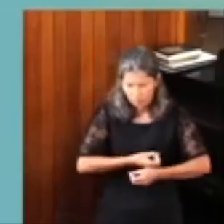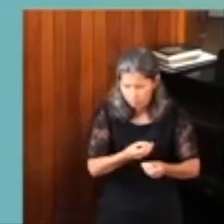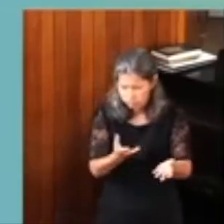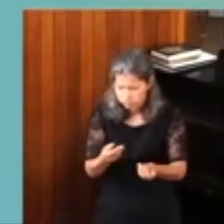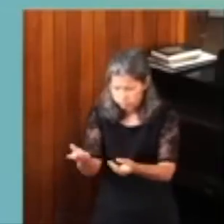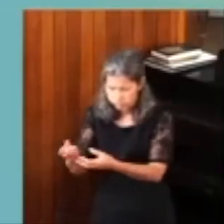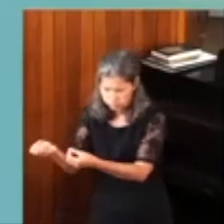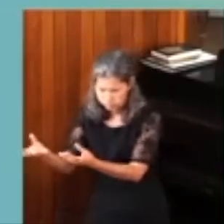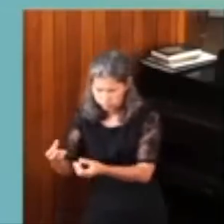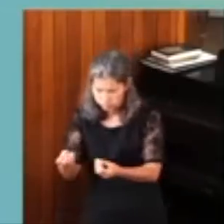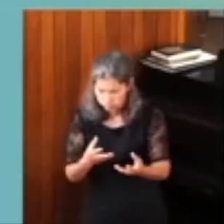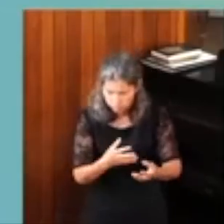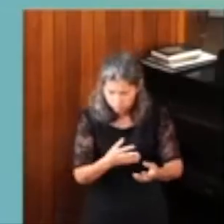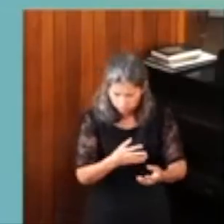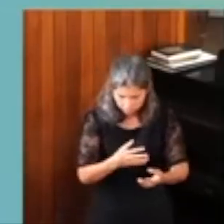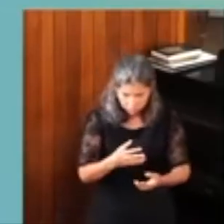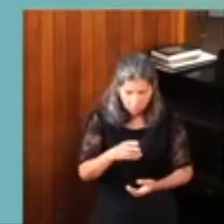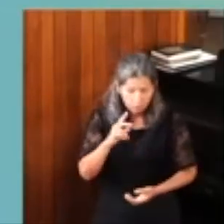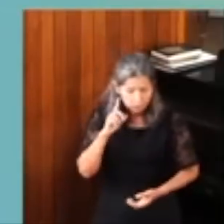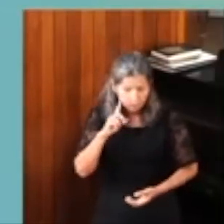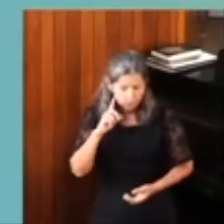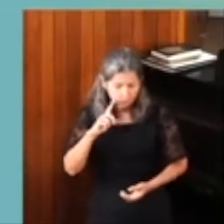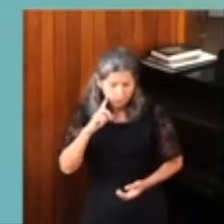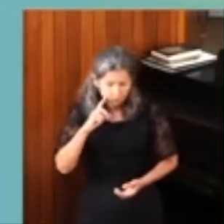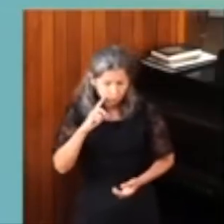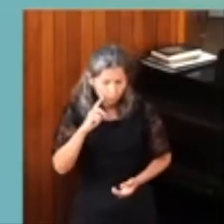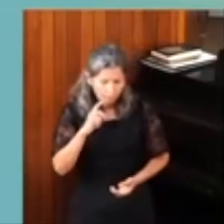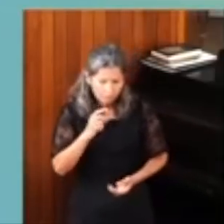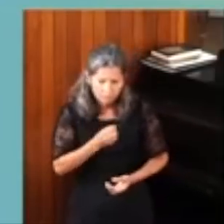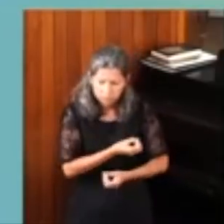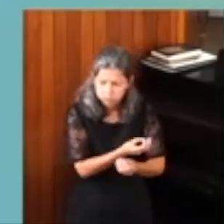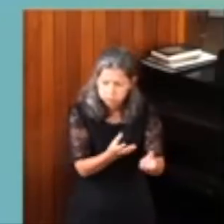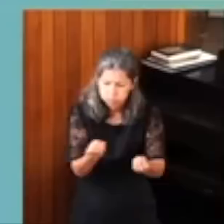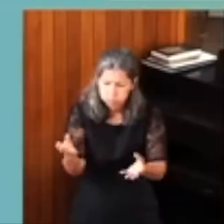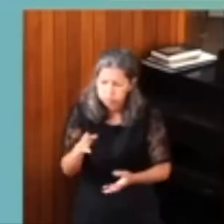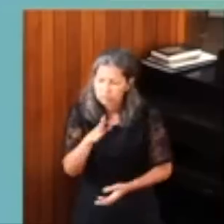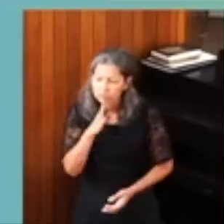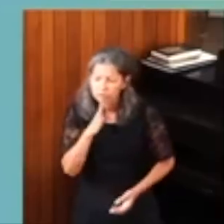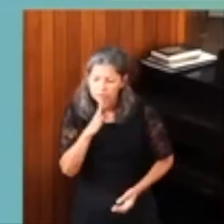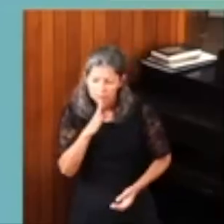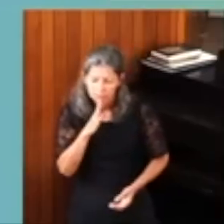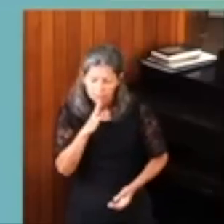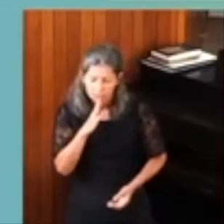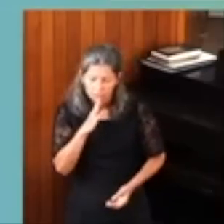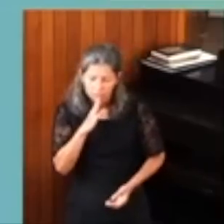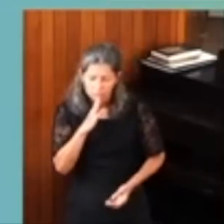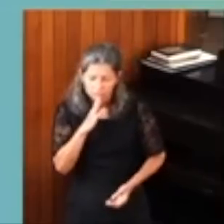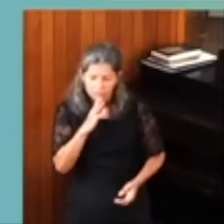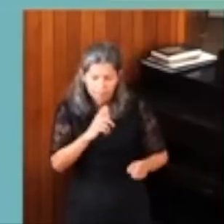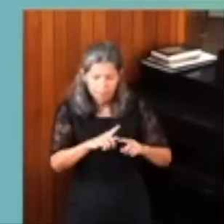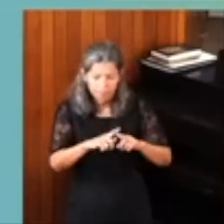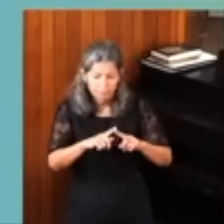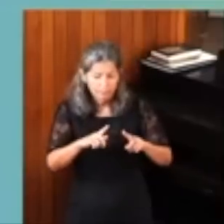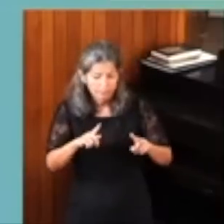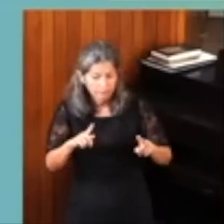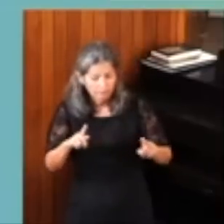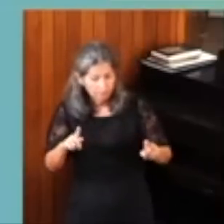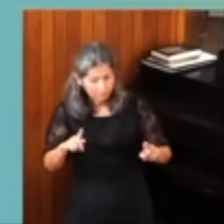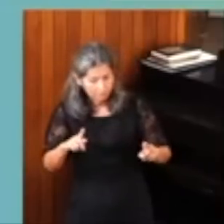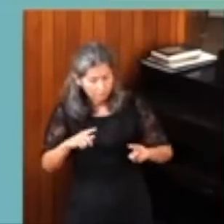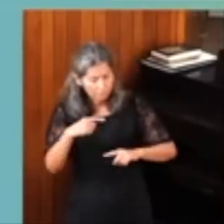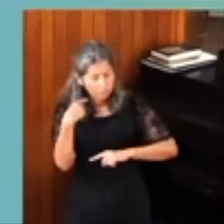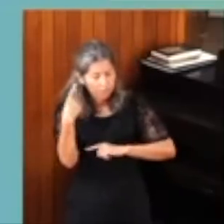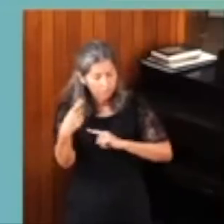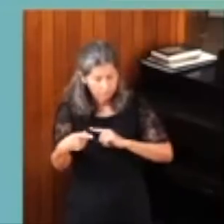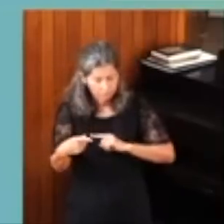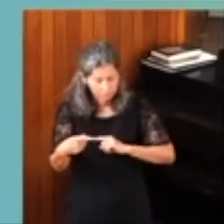espalhados, né, pelos Estados Unidos. Então foi um grande despertamento, mas, infelizmente, seguido de um grande desapontamento.